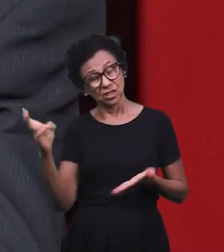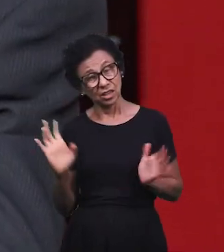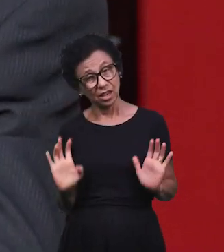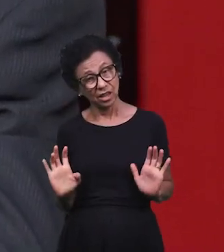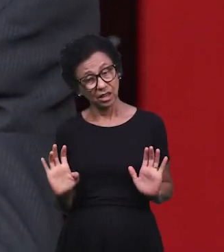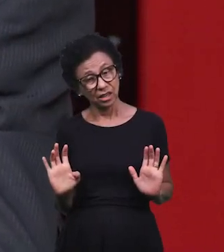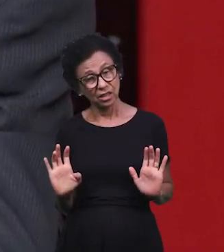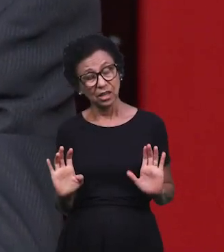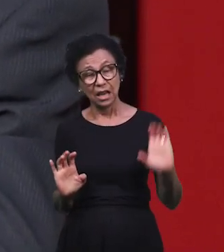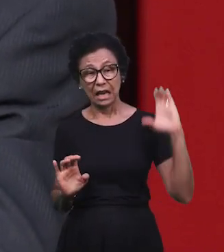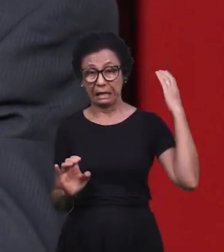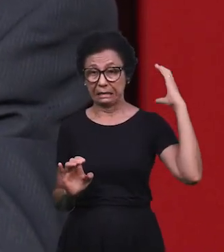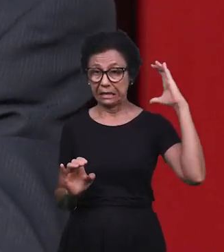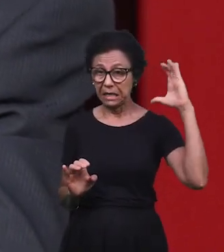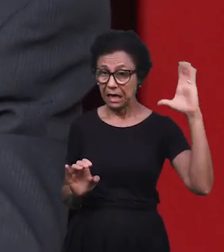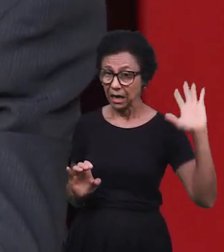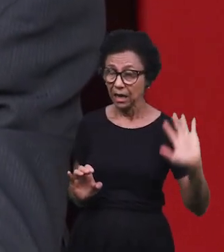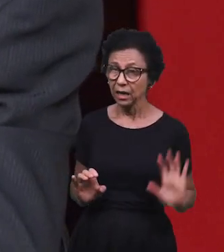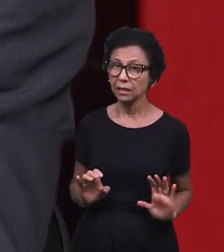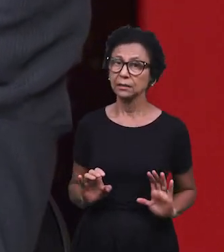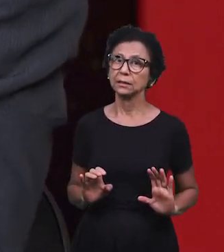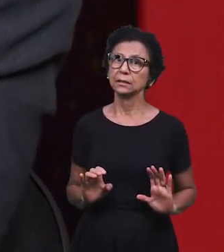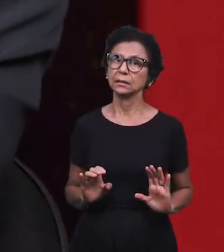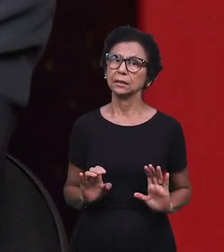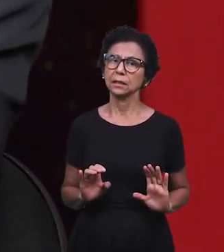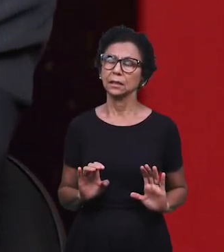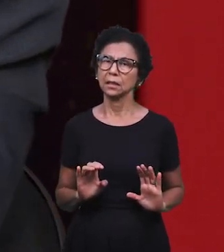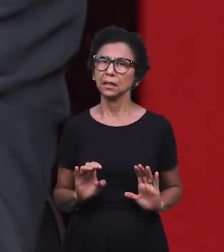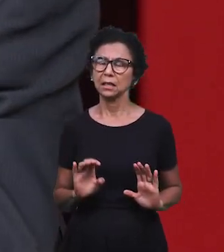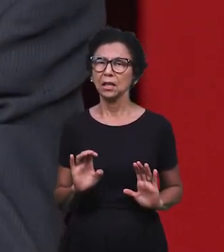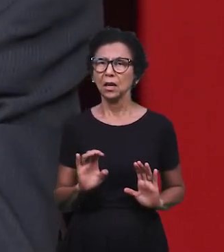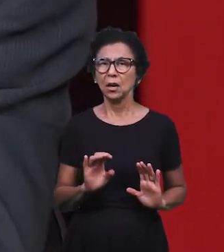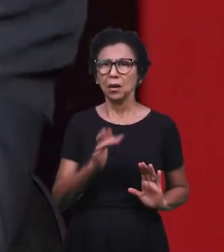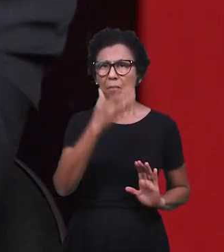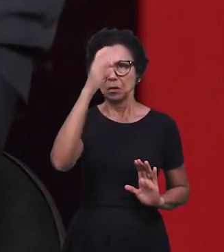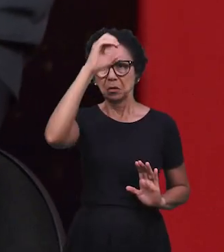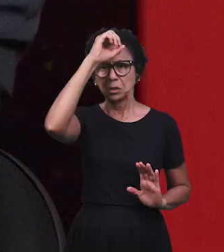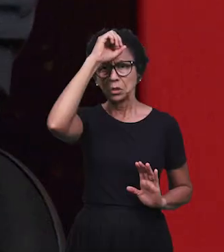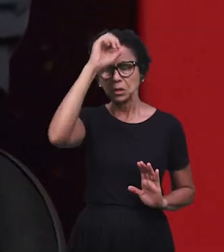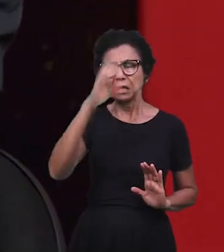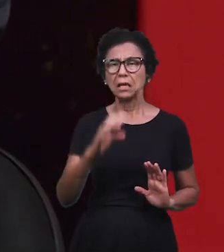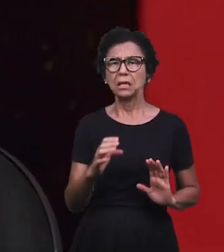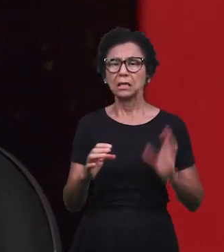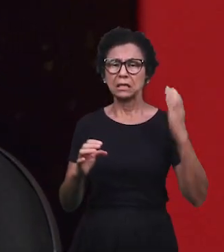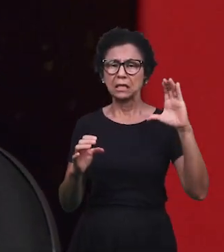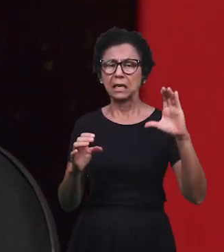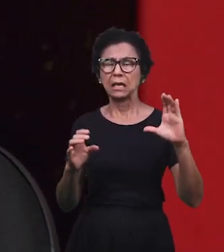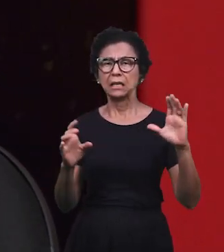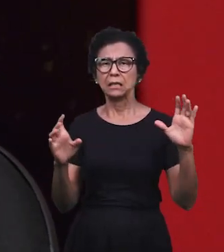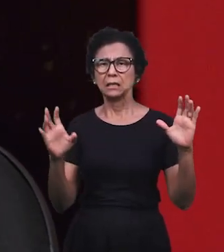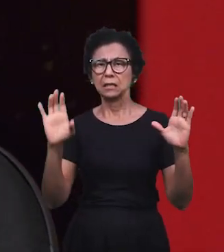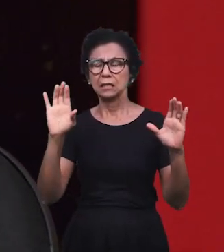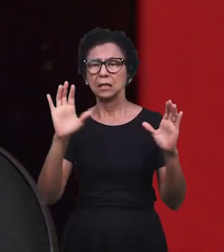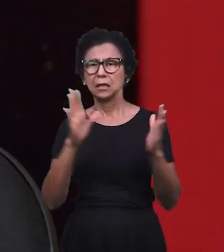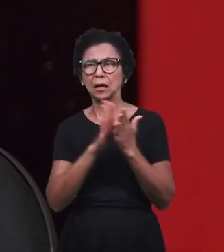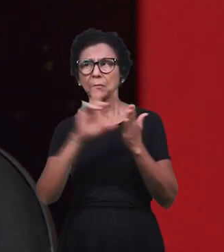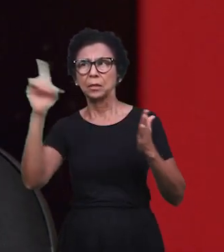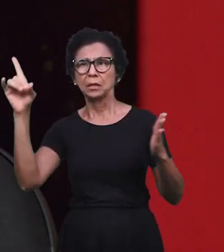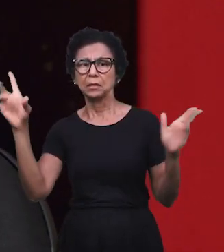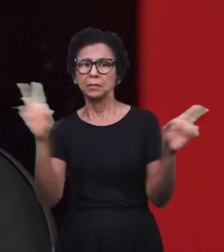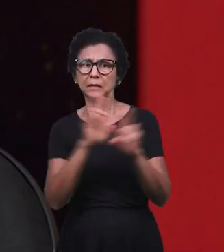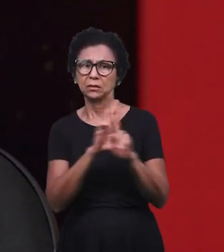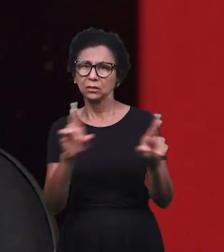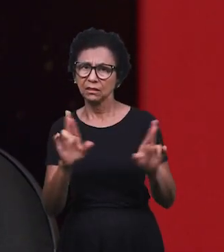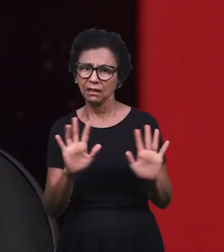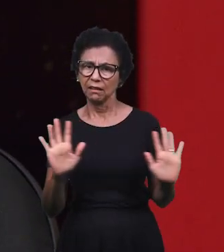pessoas ignorantes que querem relacionar a Bíblia com ciência. Então, até se o pastor me